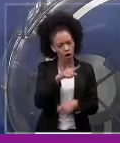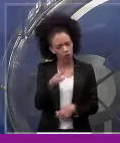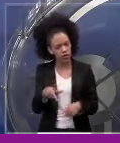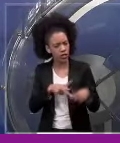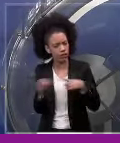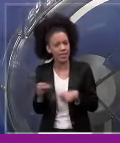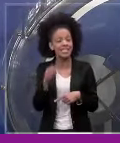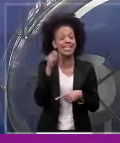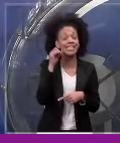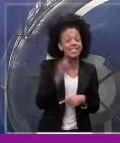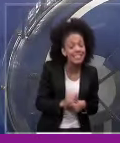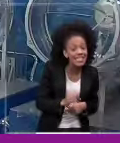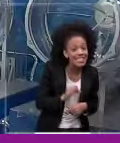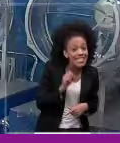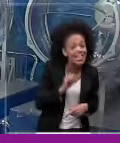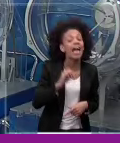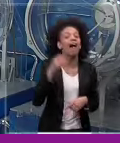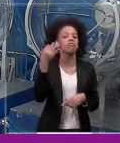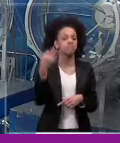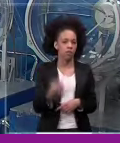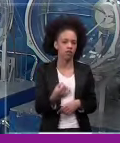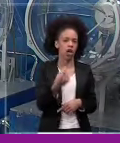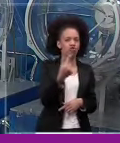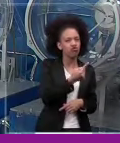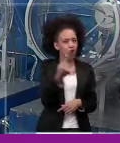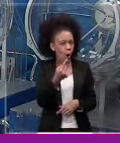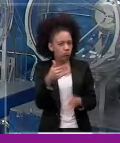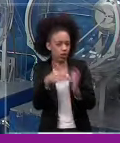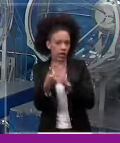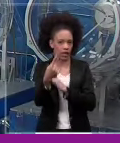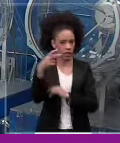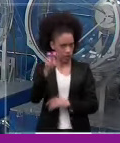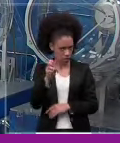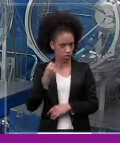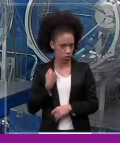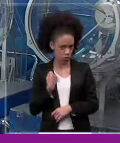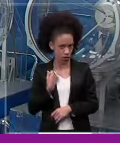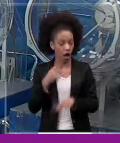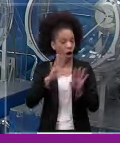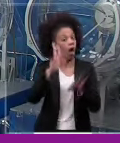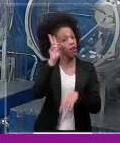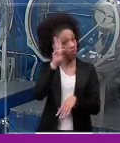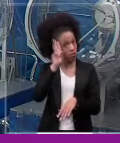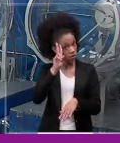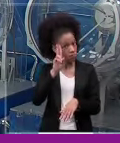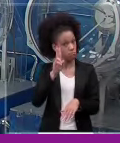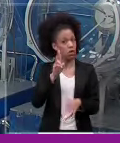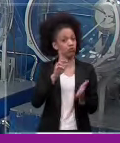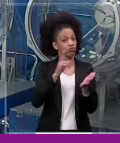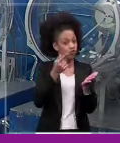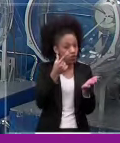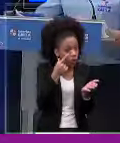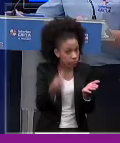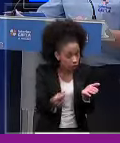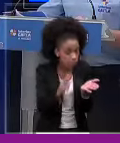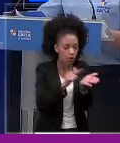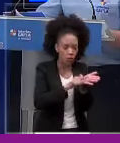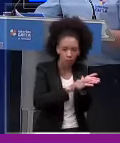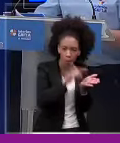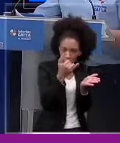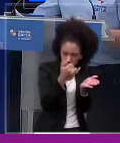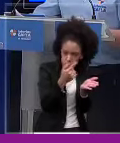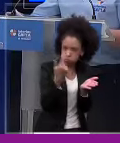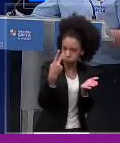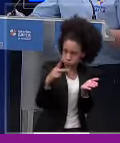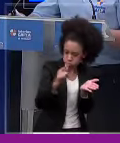de 11 a 15 números. Lembre-se de conferir a sua aposta bem direitinho, viu? Nossas auditoras populares,